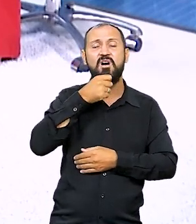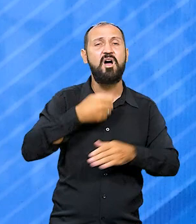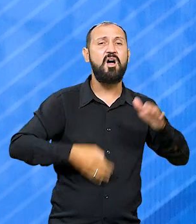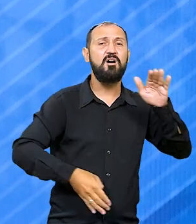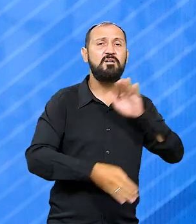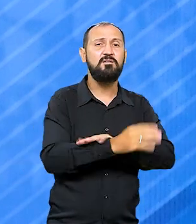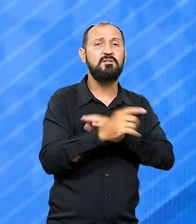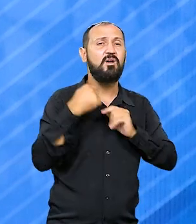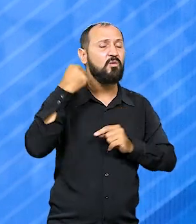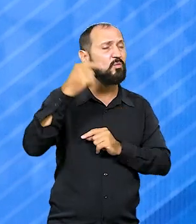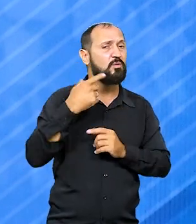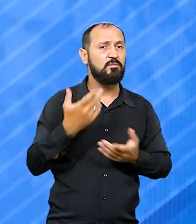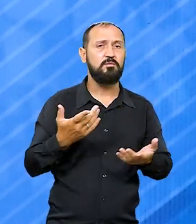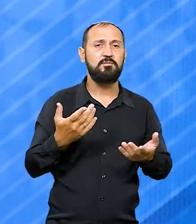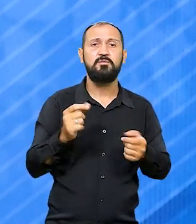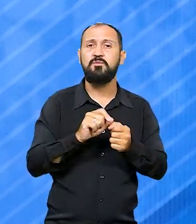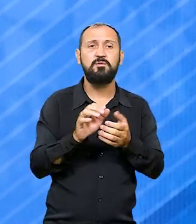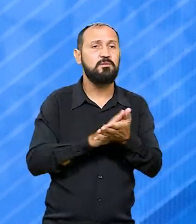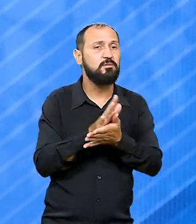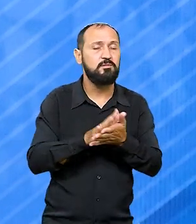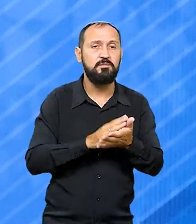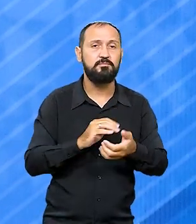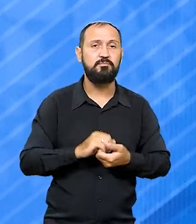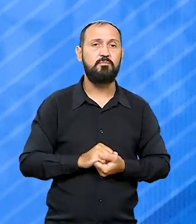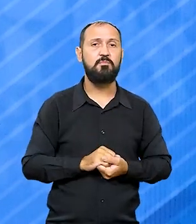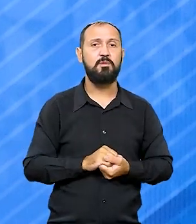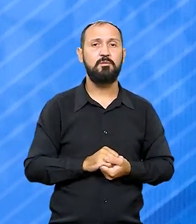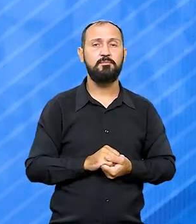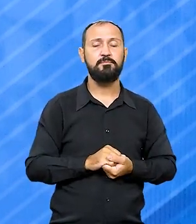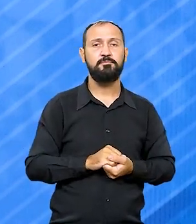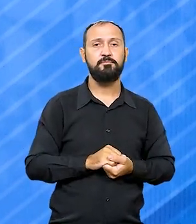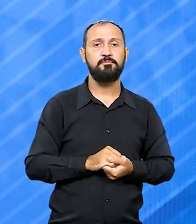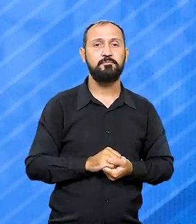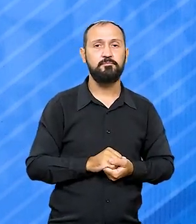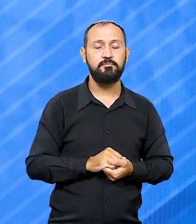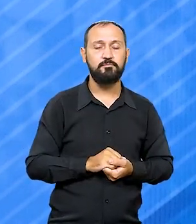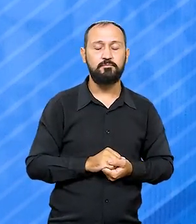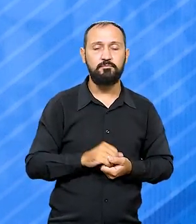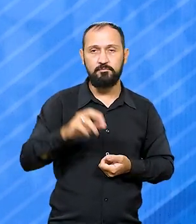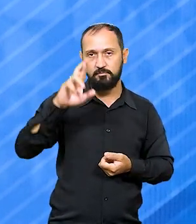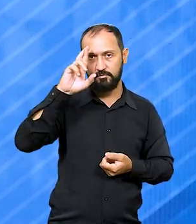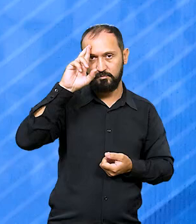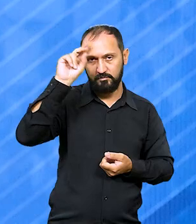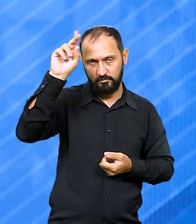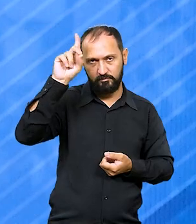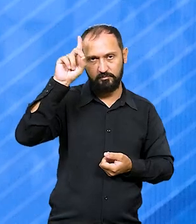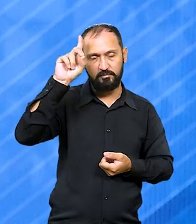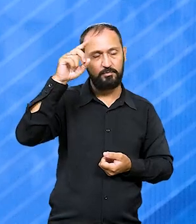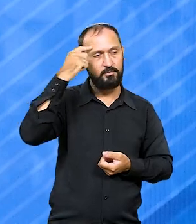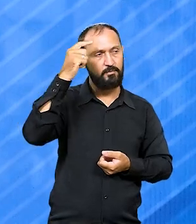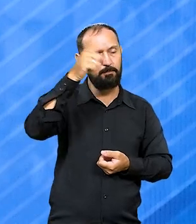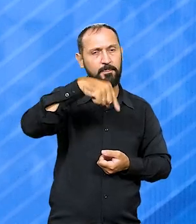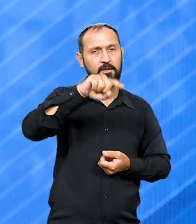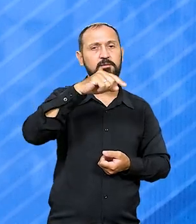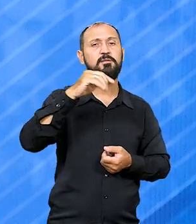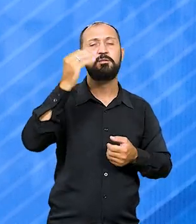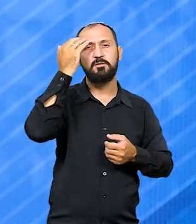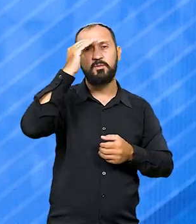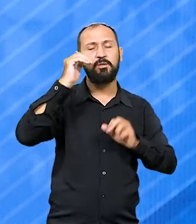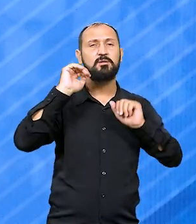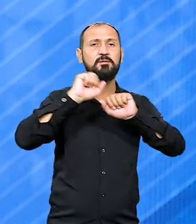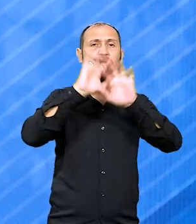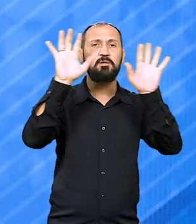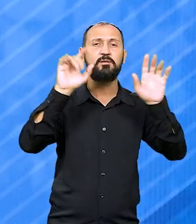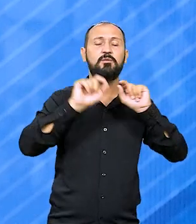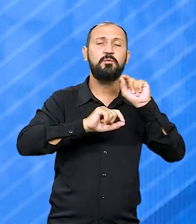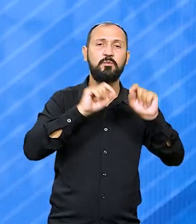senhora, entrei e estou desesperado, não fiz isso. E assim, as autoridades têm entendido, as